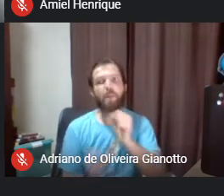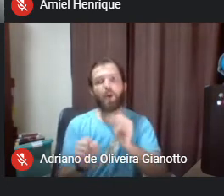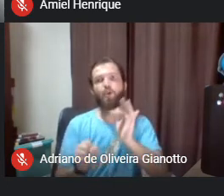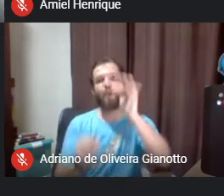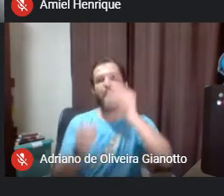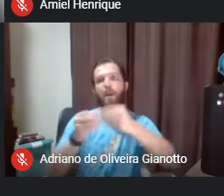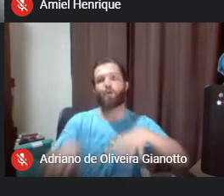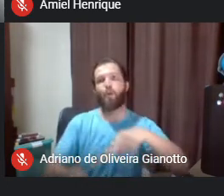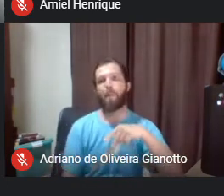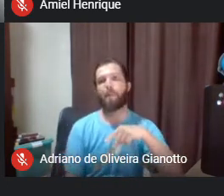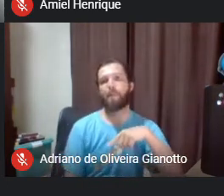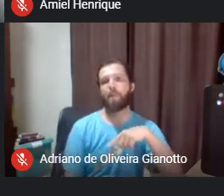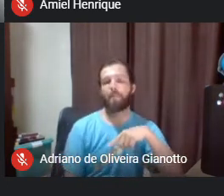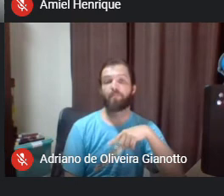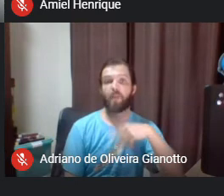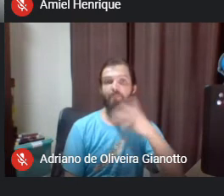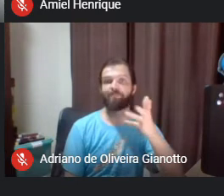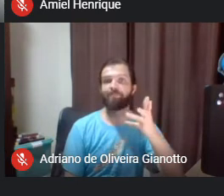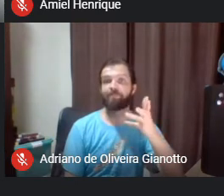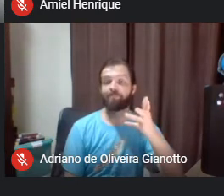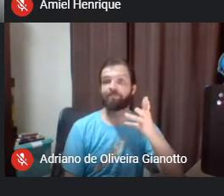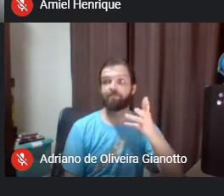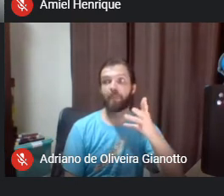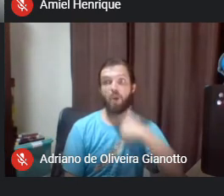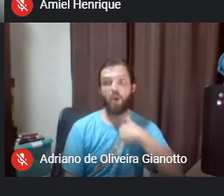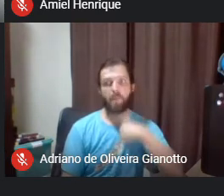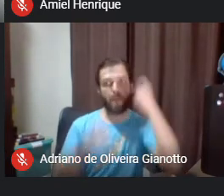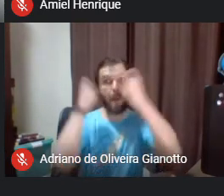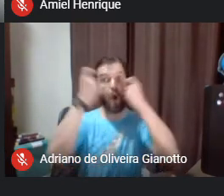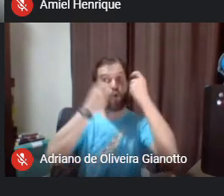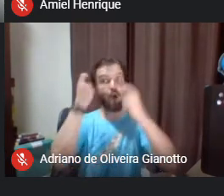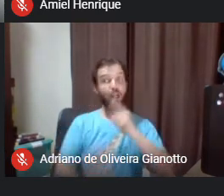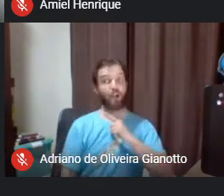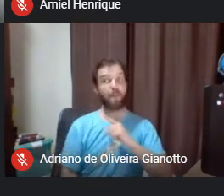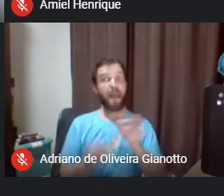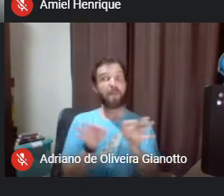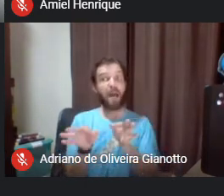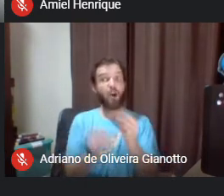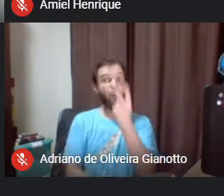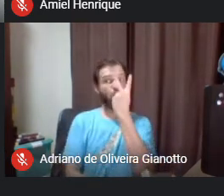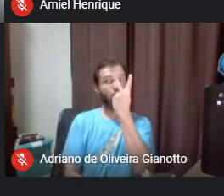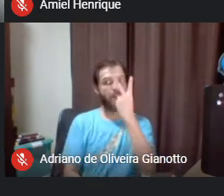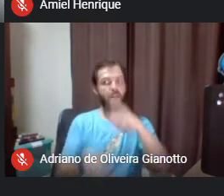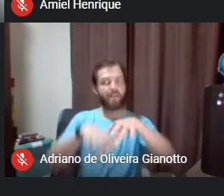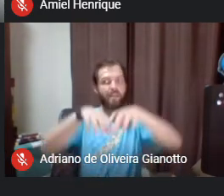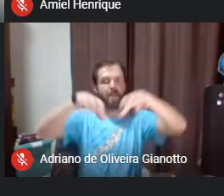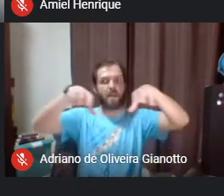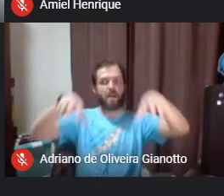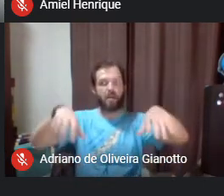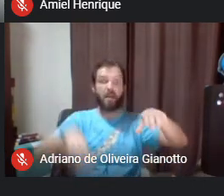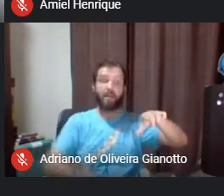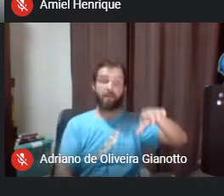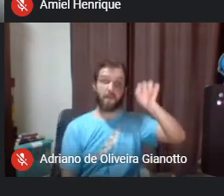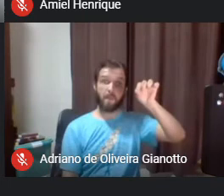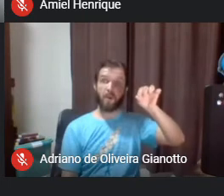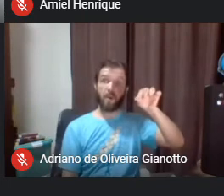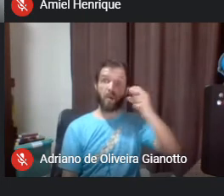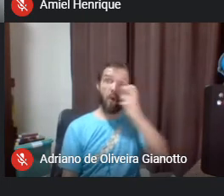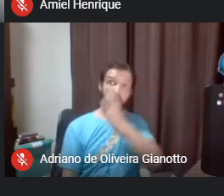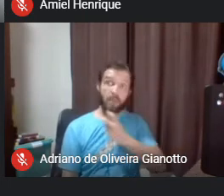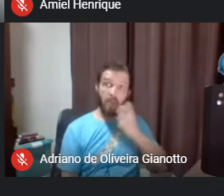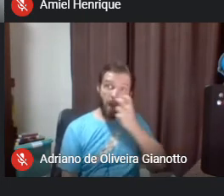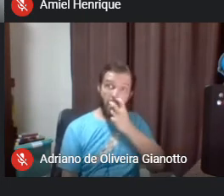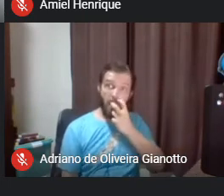essa influência oralista. E isso causa prejuízo lá na frente para as crianças. Então, isso me preocupa muito. Né? Nós temos